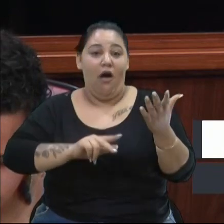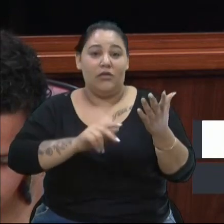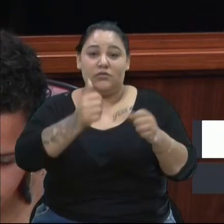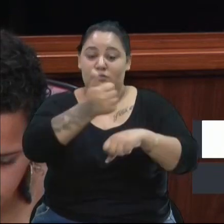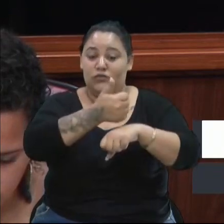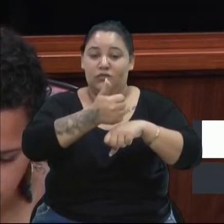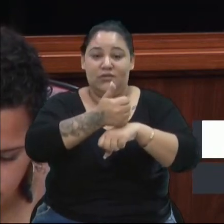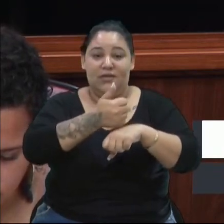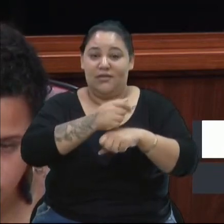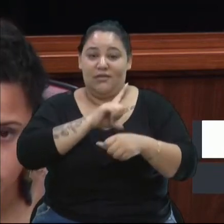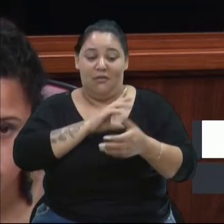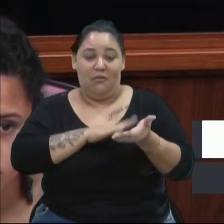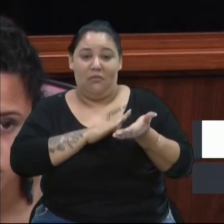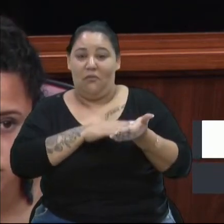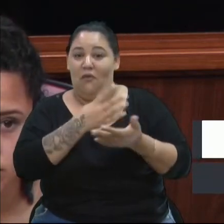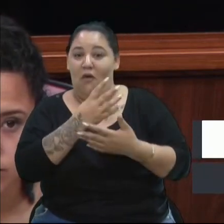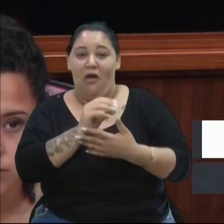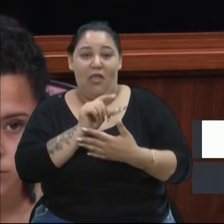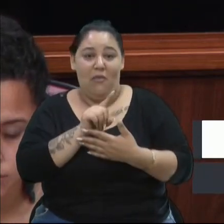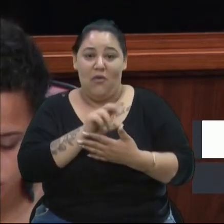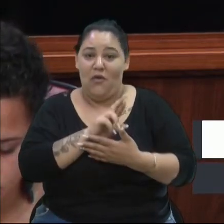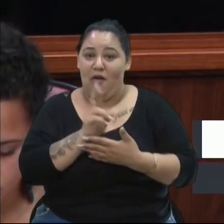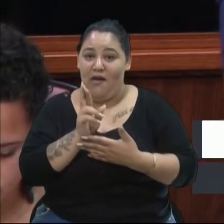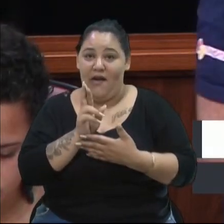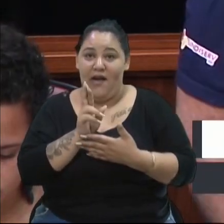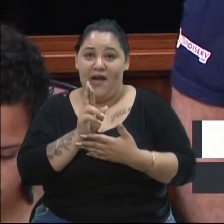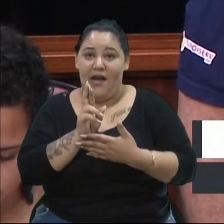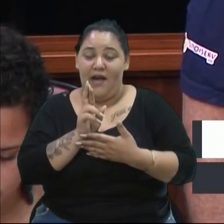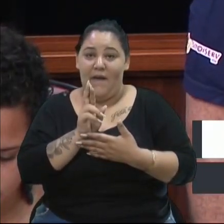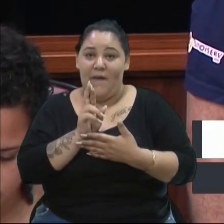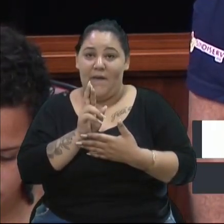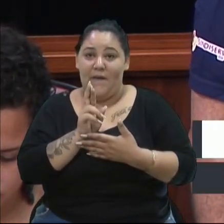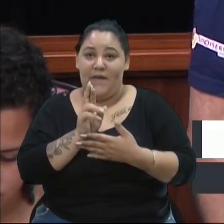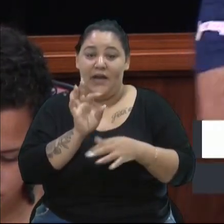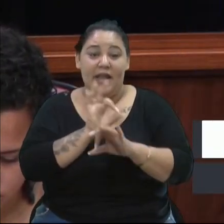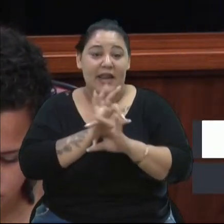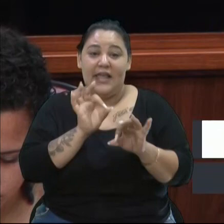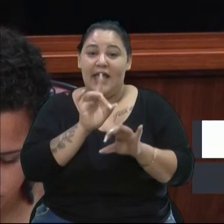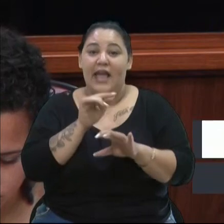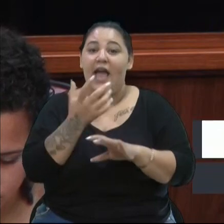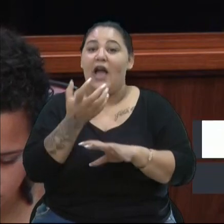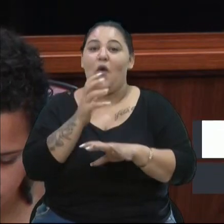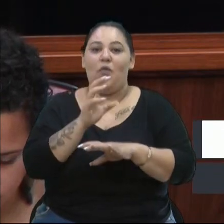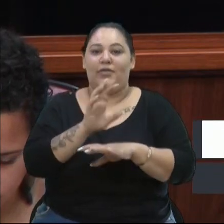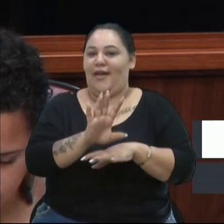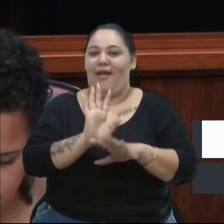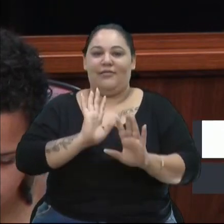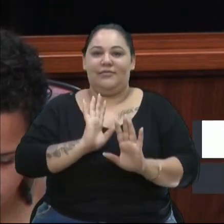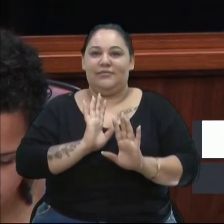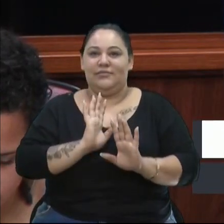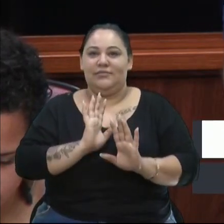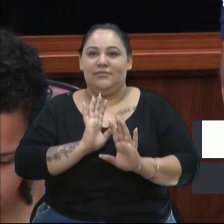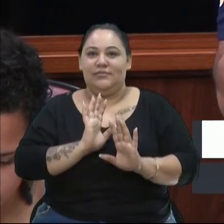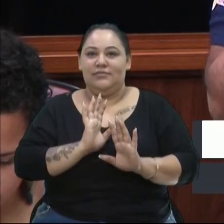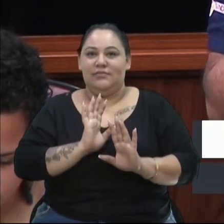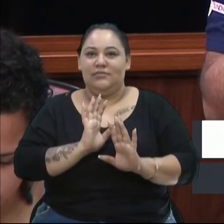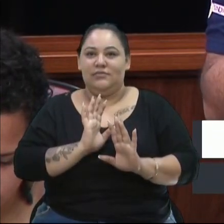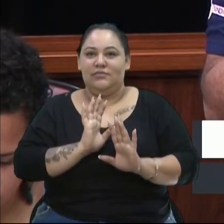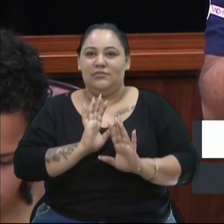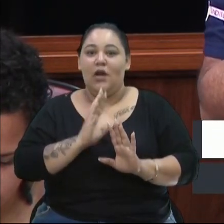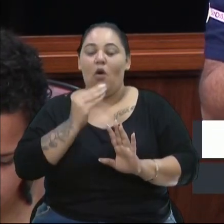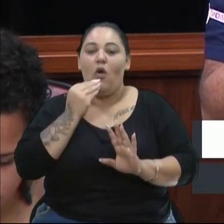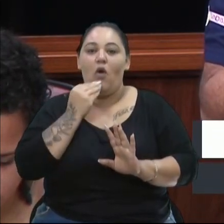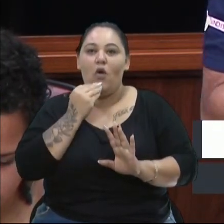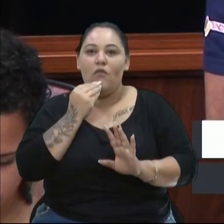enormidade. E quem ganha, e ninguém aqui é contrário, de que quem tem altos salários pague mais, é a